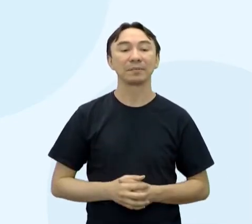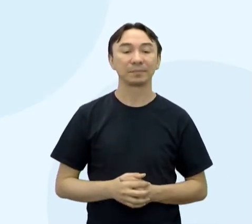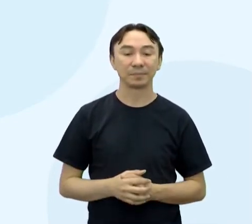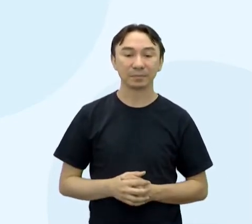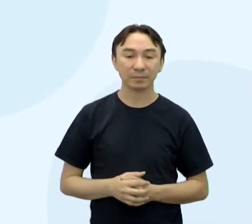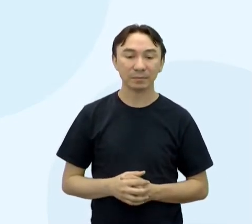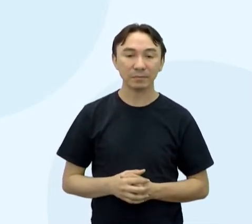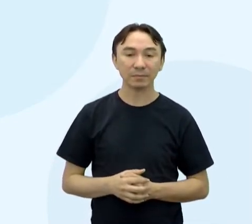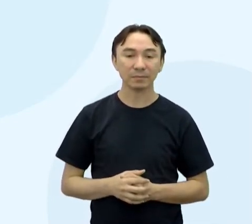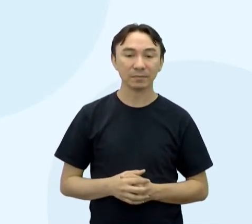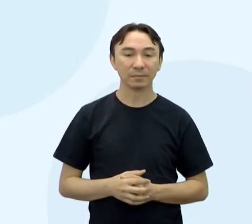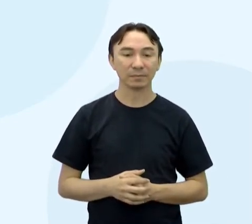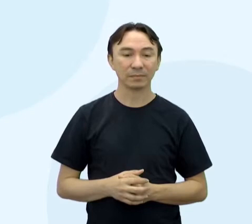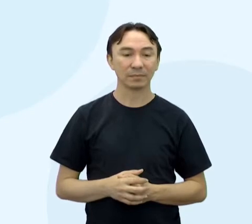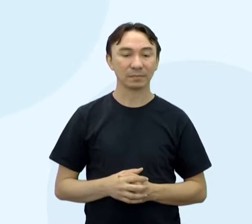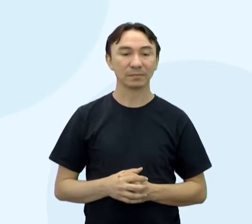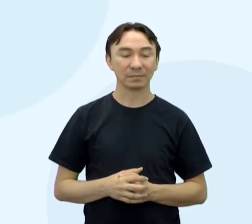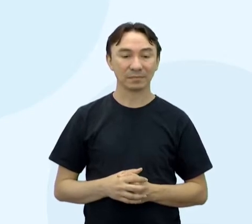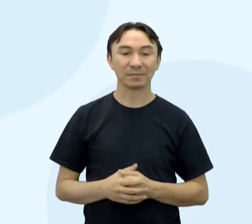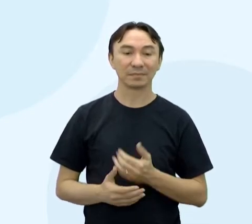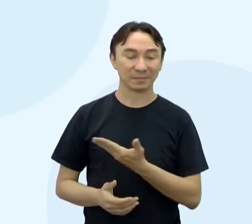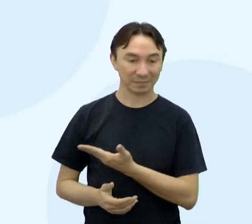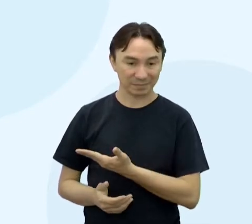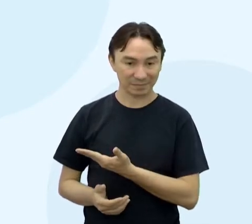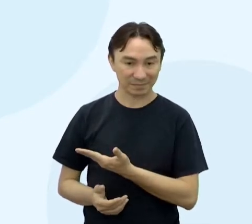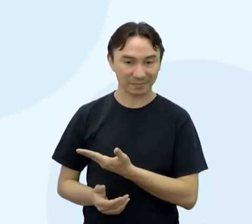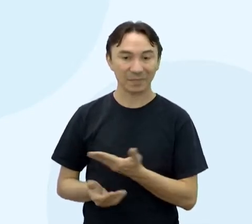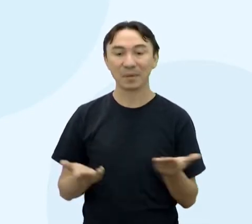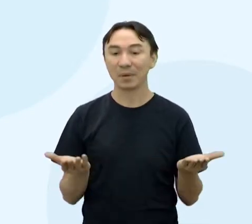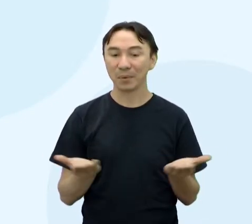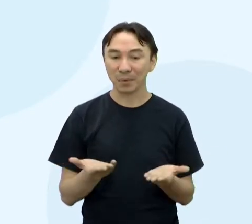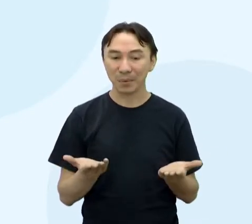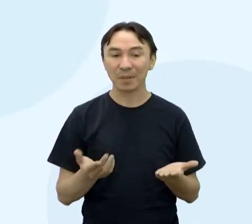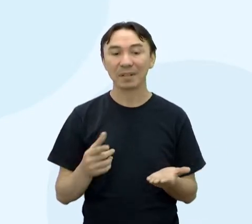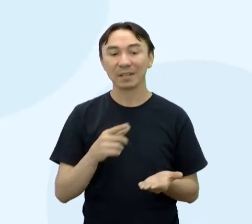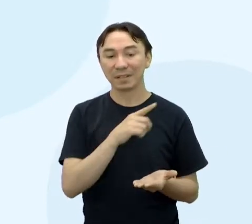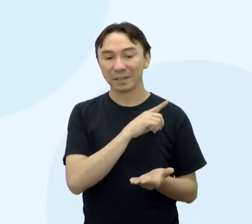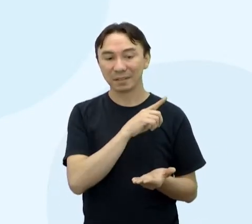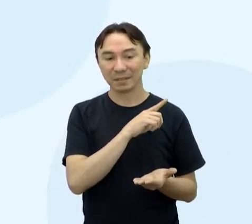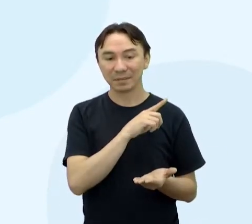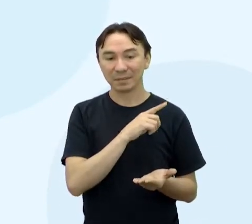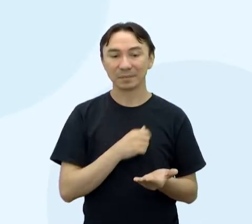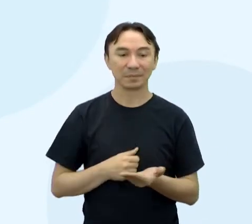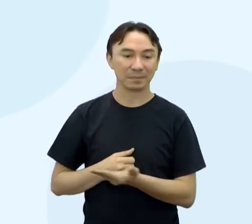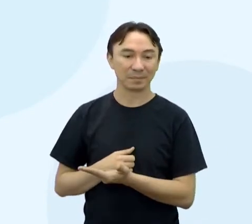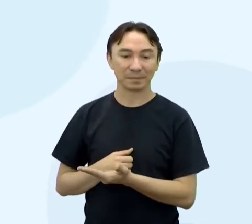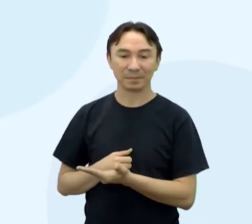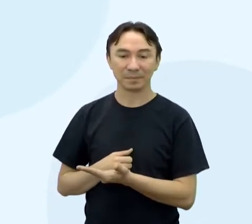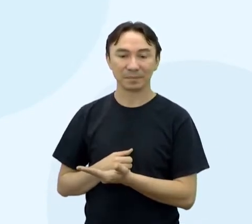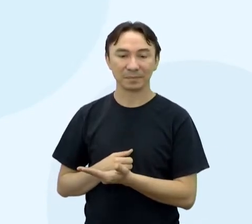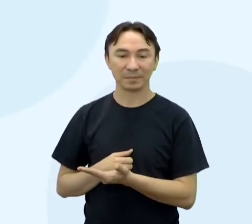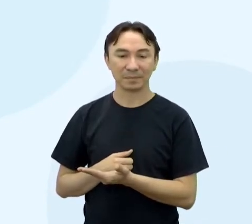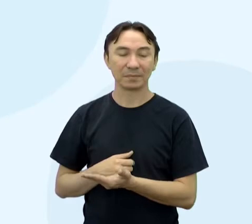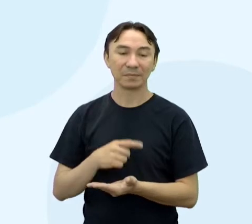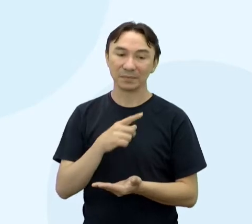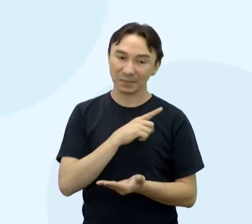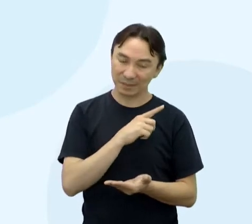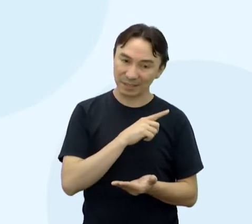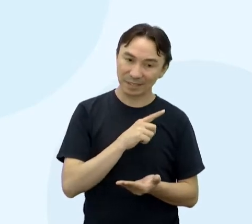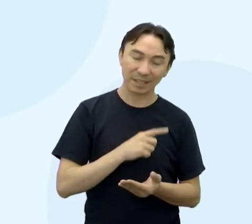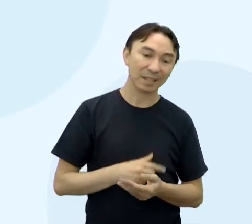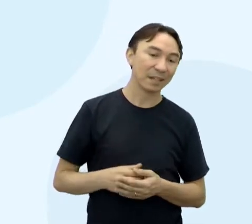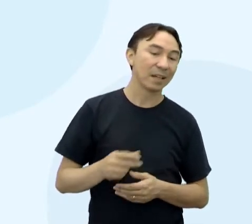então. Tantararã. Agora. E aí, Si? Temos